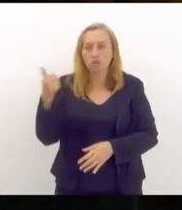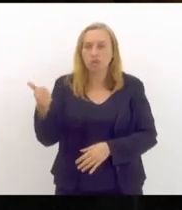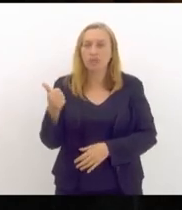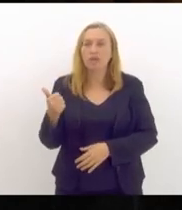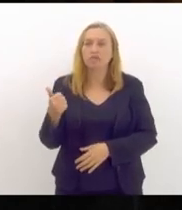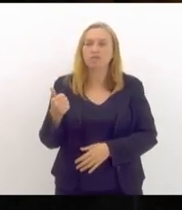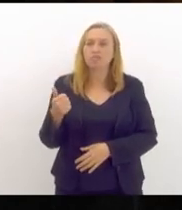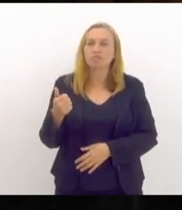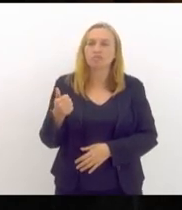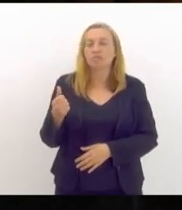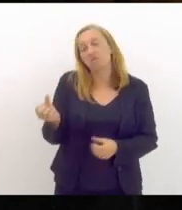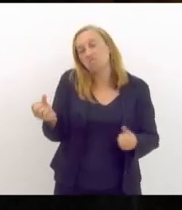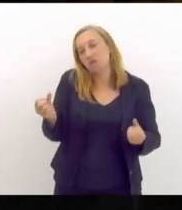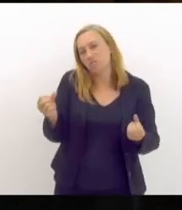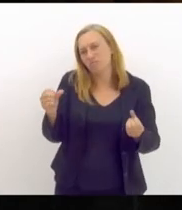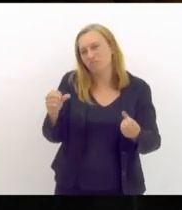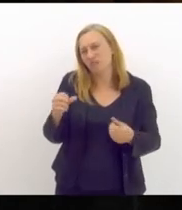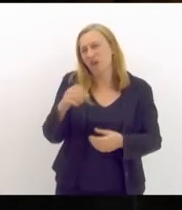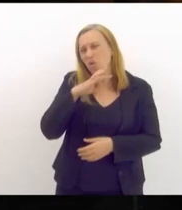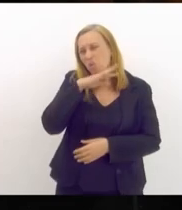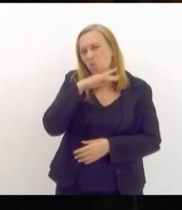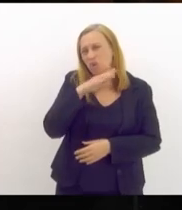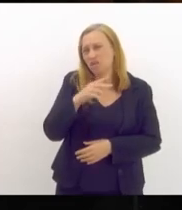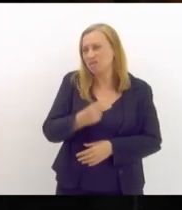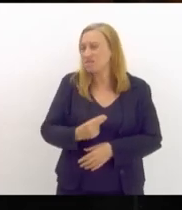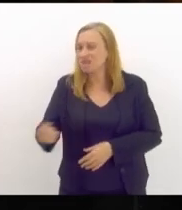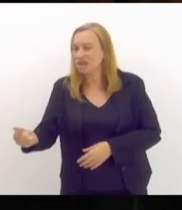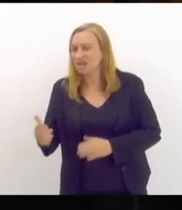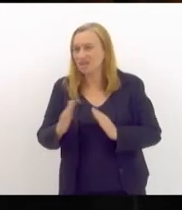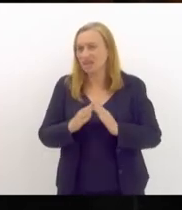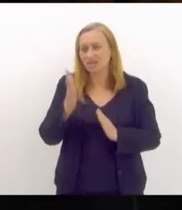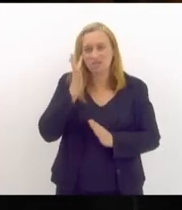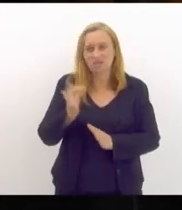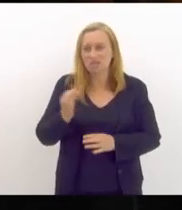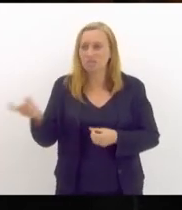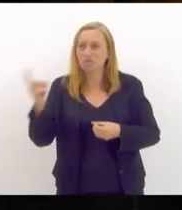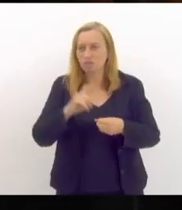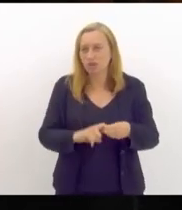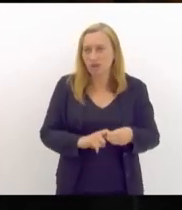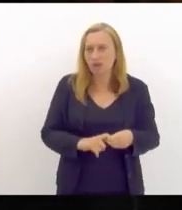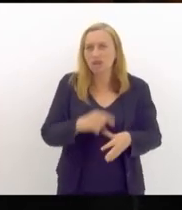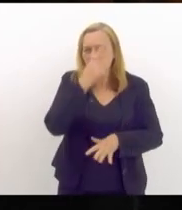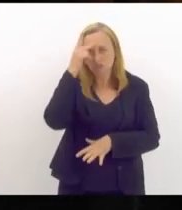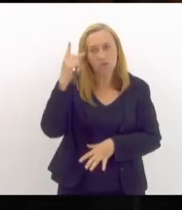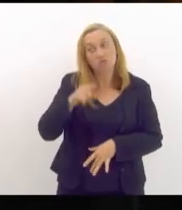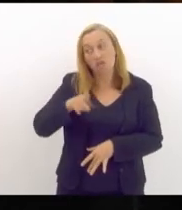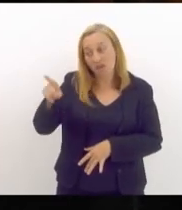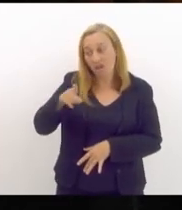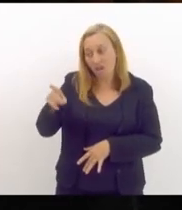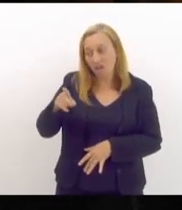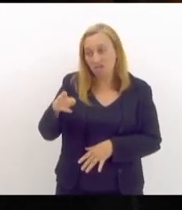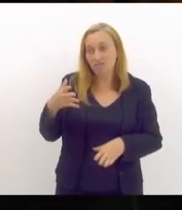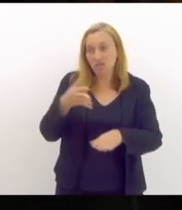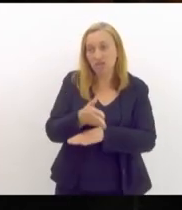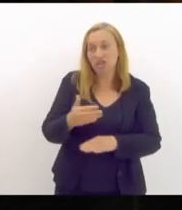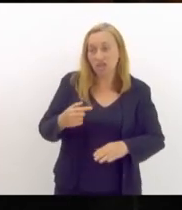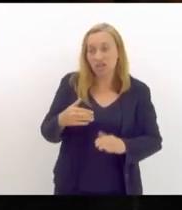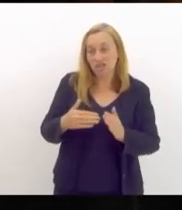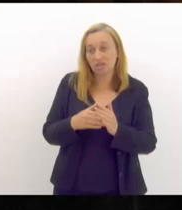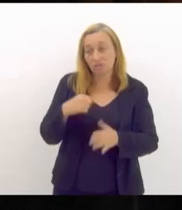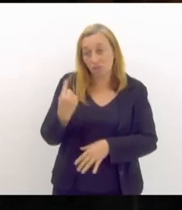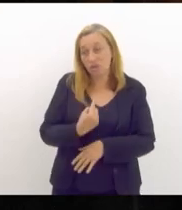sensação pior no mundo a gente sair de casa sem saber se vai voltar e as pessoas que estão lá se vão chegar até a gente então